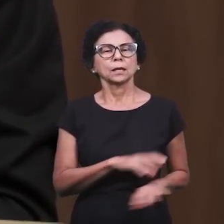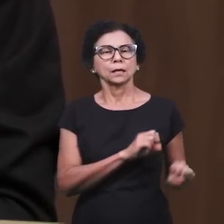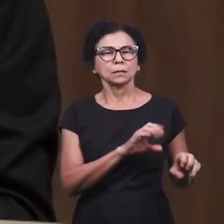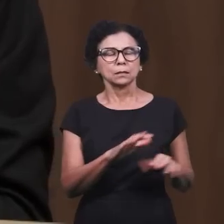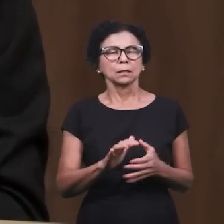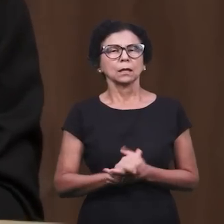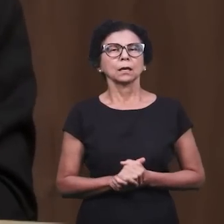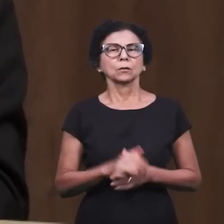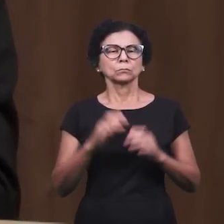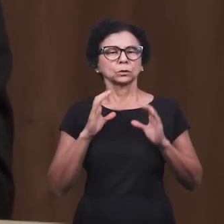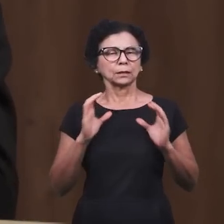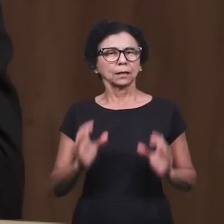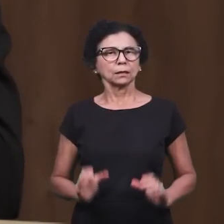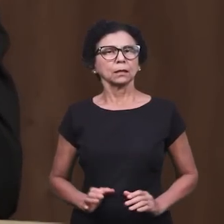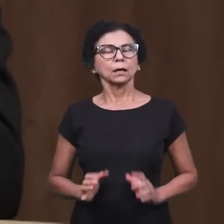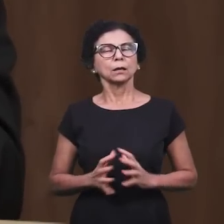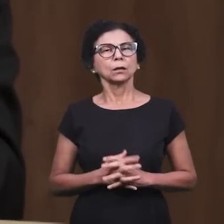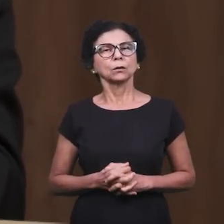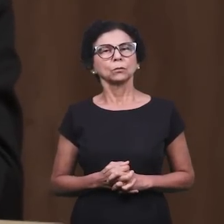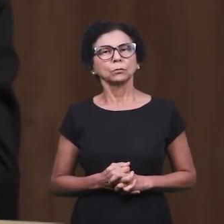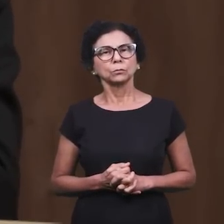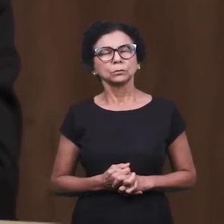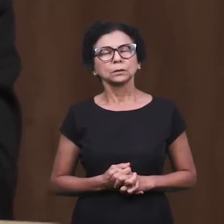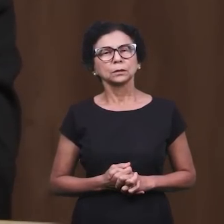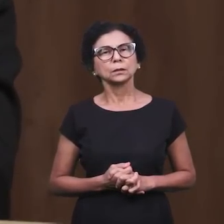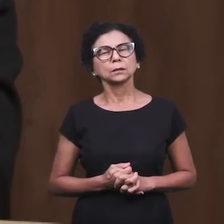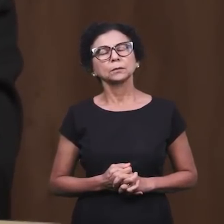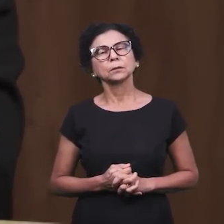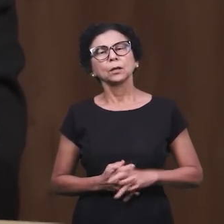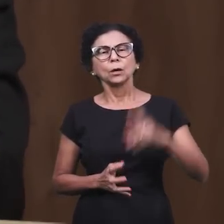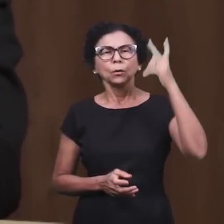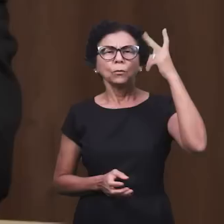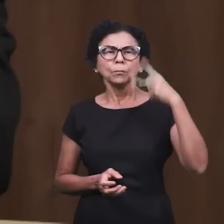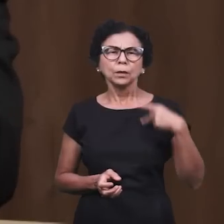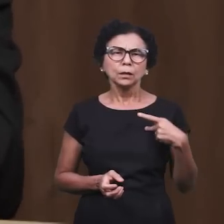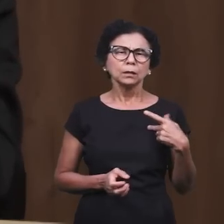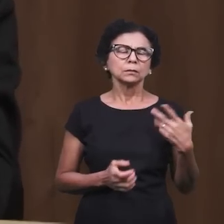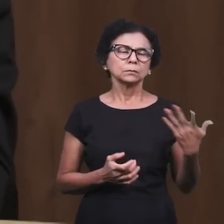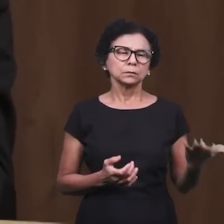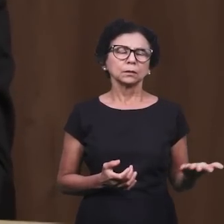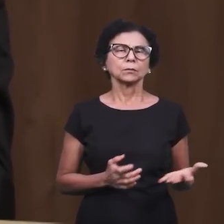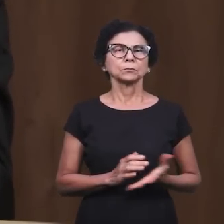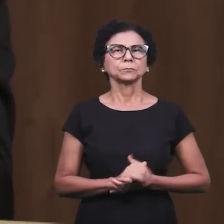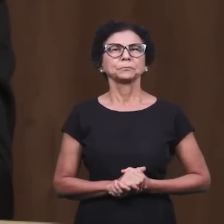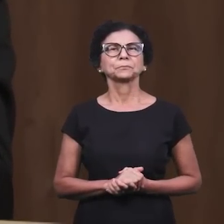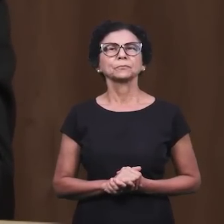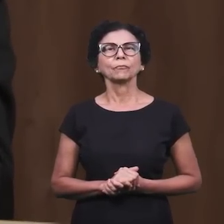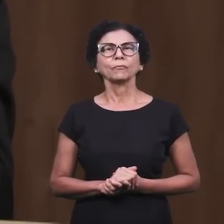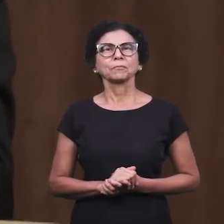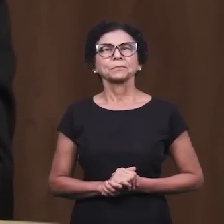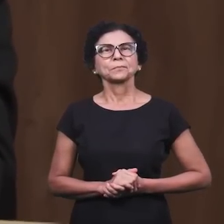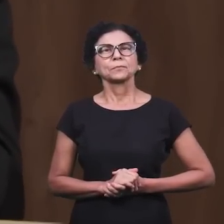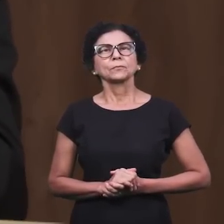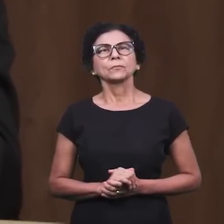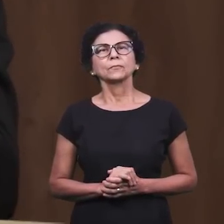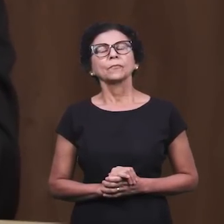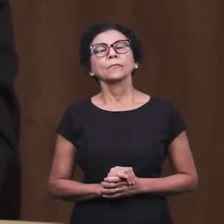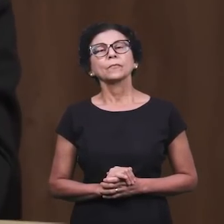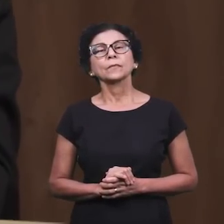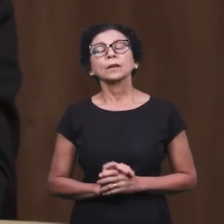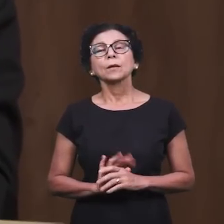vida profissional. Mas vamos falar primeiramente do maior de todos os alvos. É verdade. O